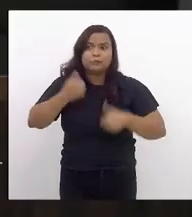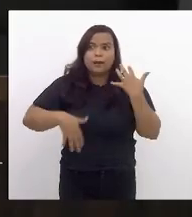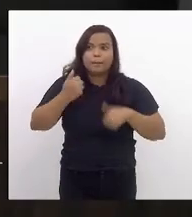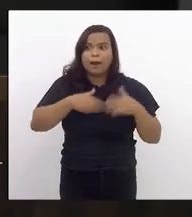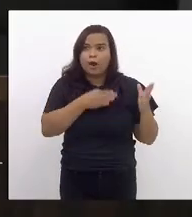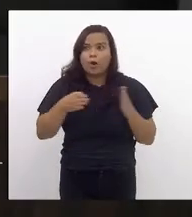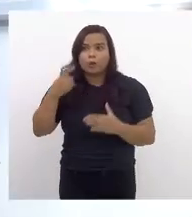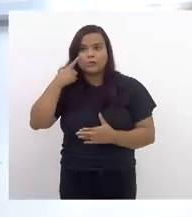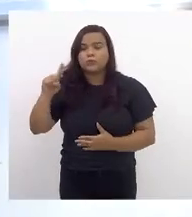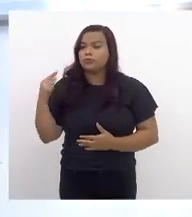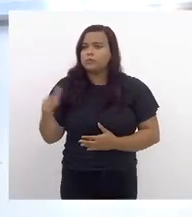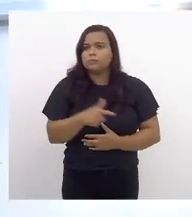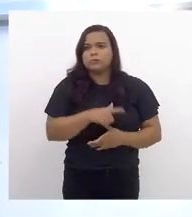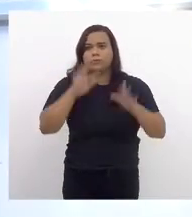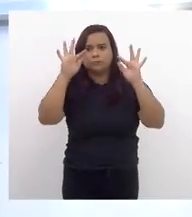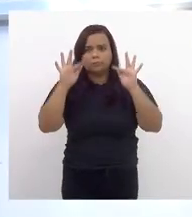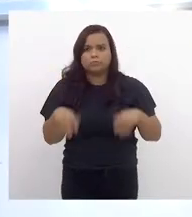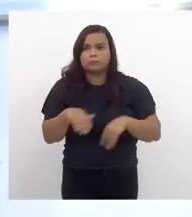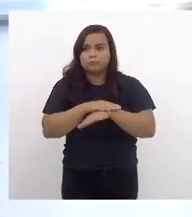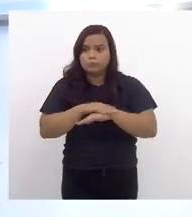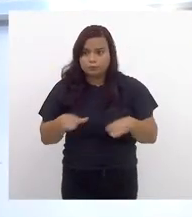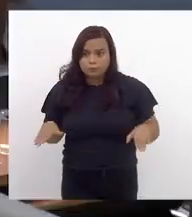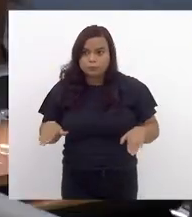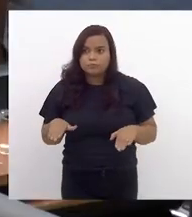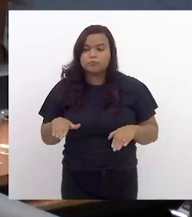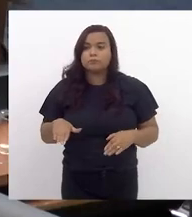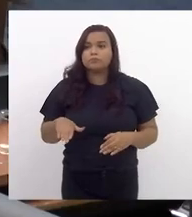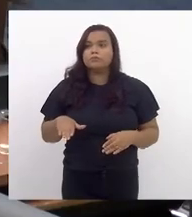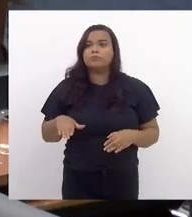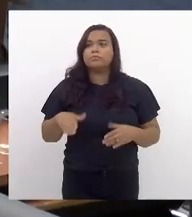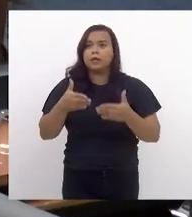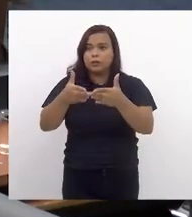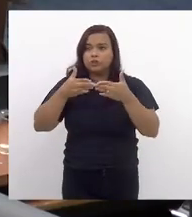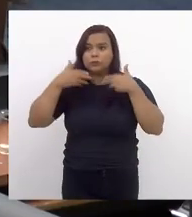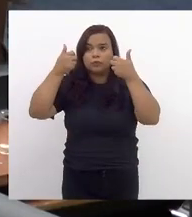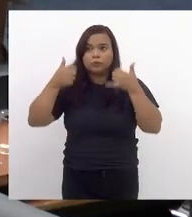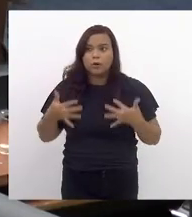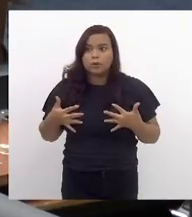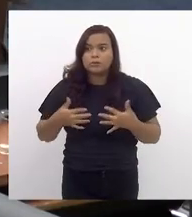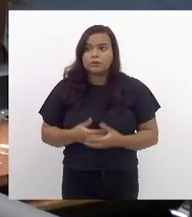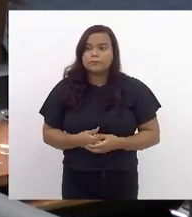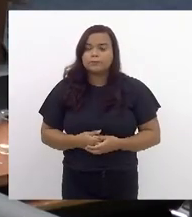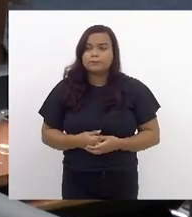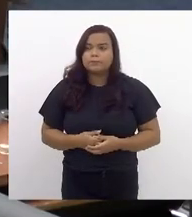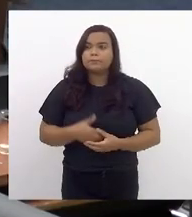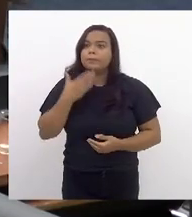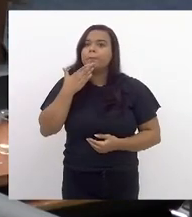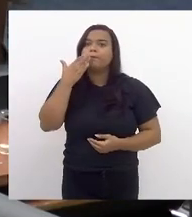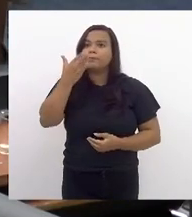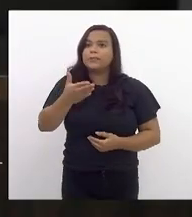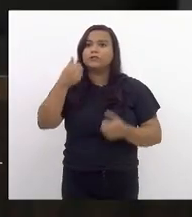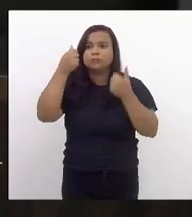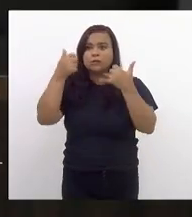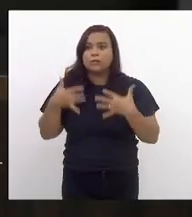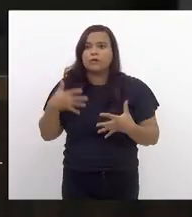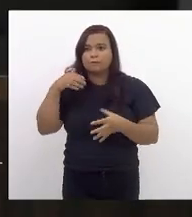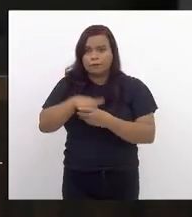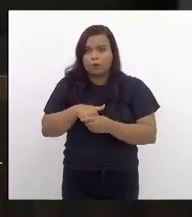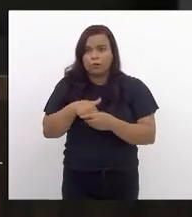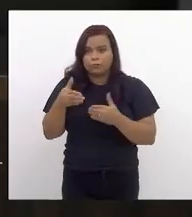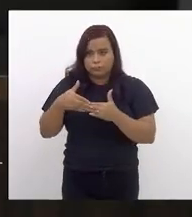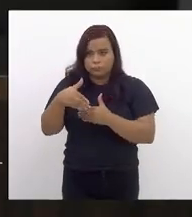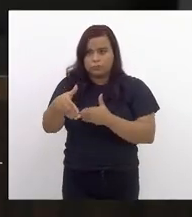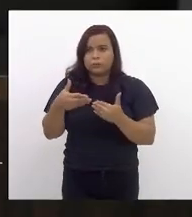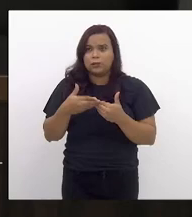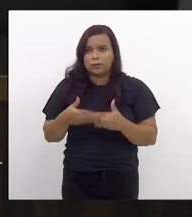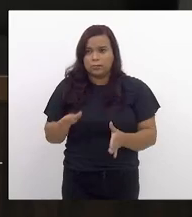dia, mesmo está encerrada. Estou de ordem, presidente. Eu tinha pedido para declarar voto, presidente. Já em seguida eu abro e Vossa